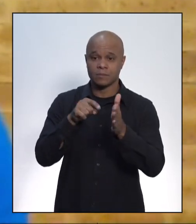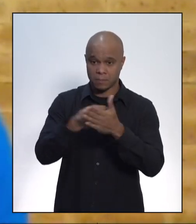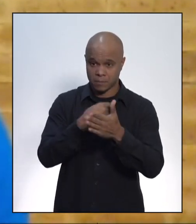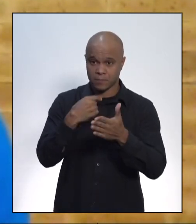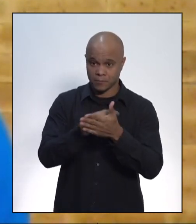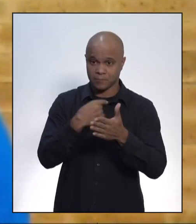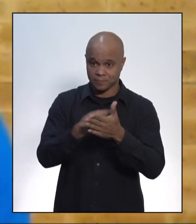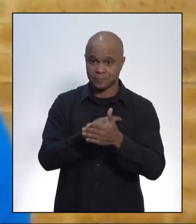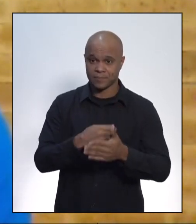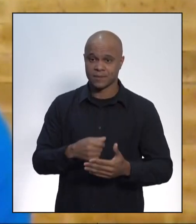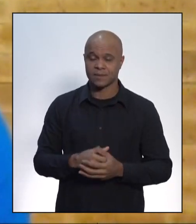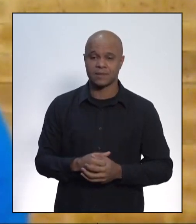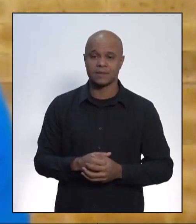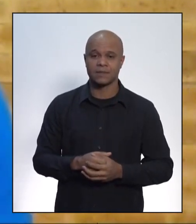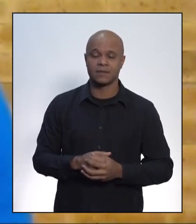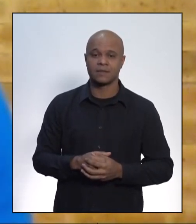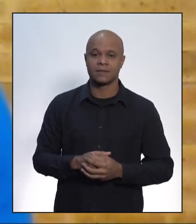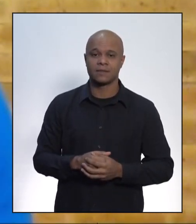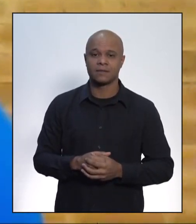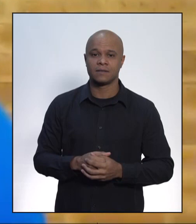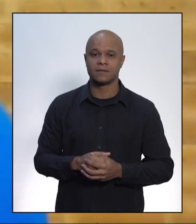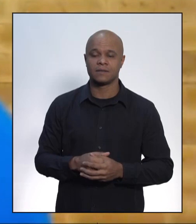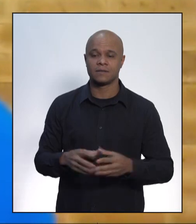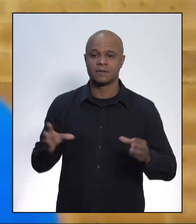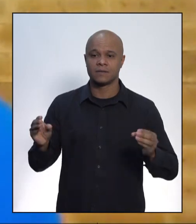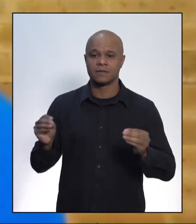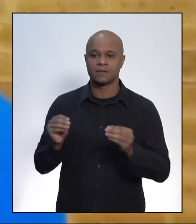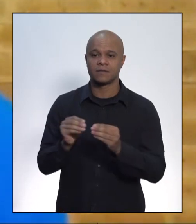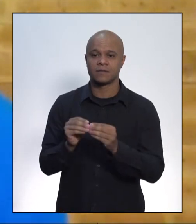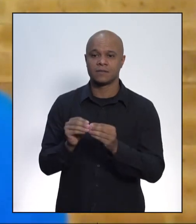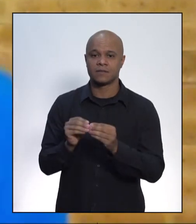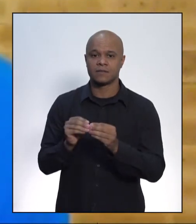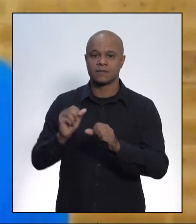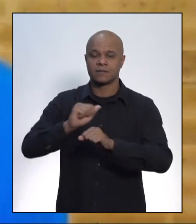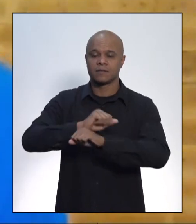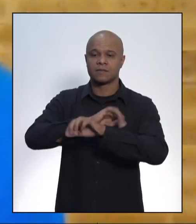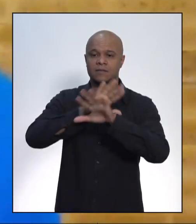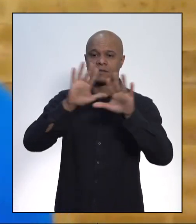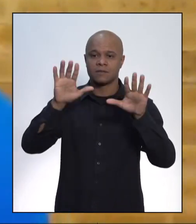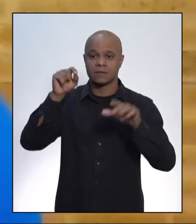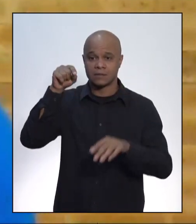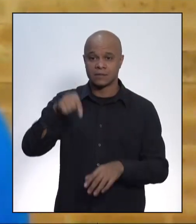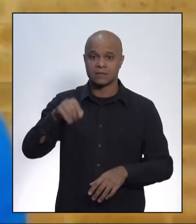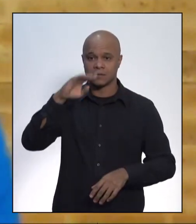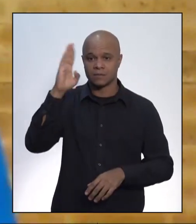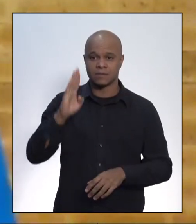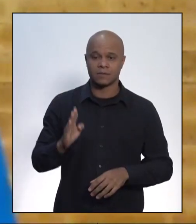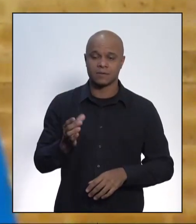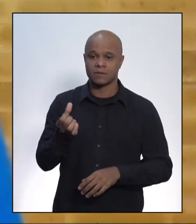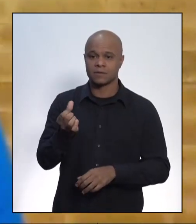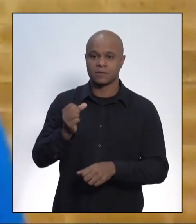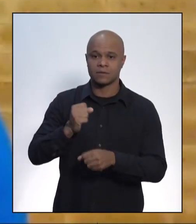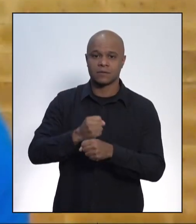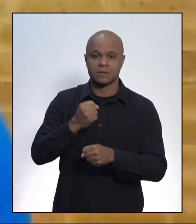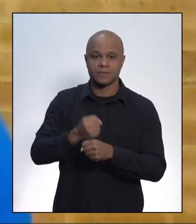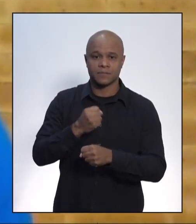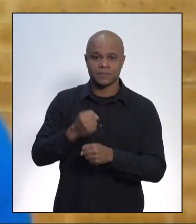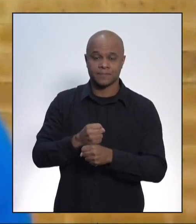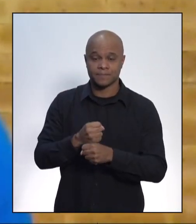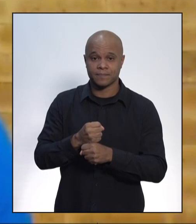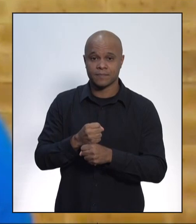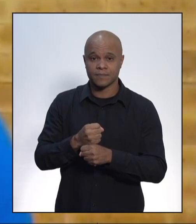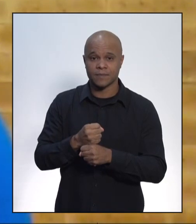perguntas. Cara, então, para resumir hoje, tá? Para deixar claro, a Matific, a gente está aqui no Brasil 6 anos, tá? A gente